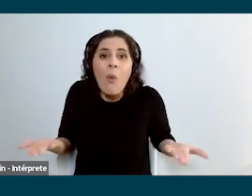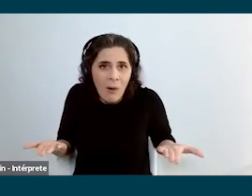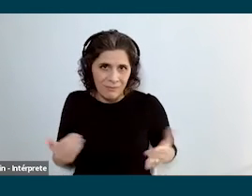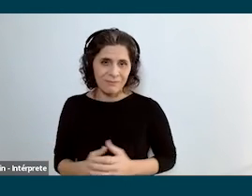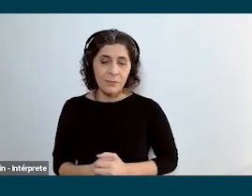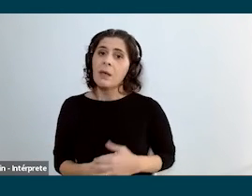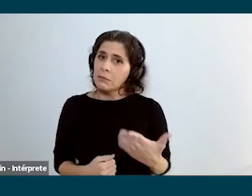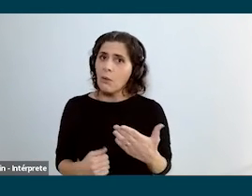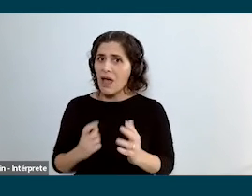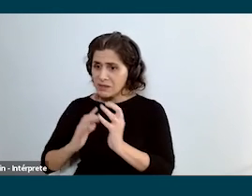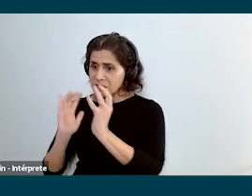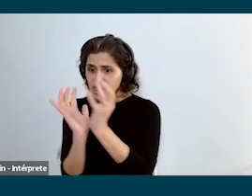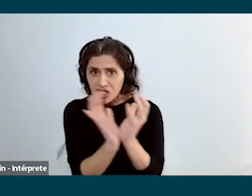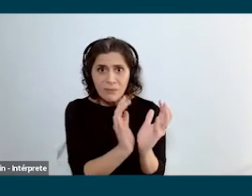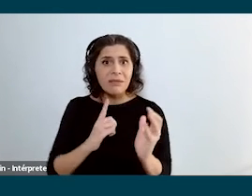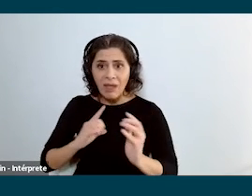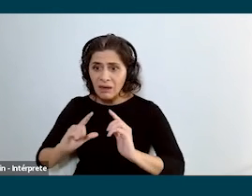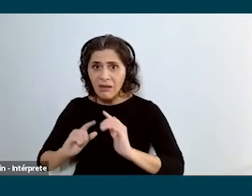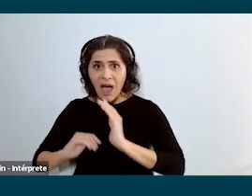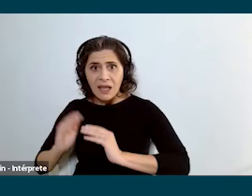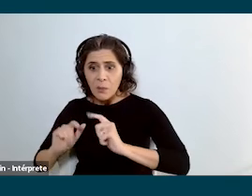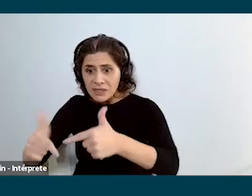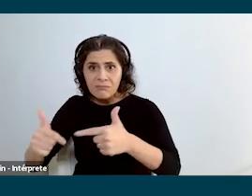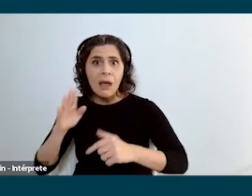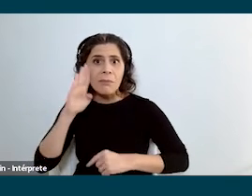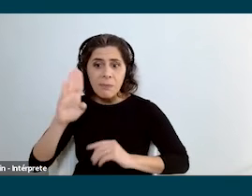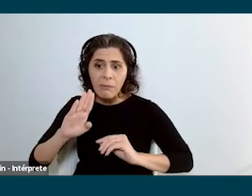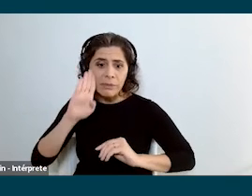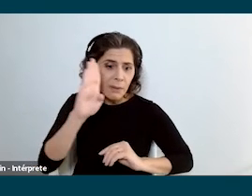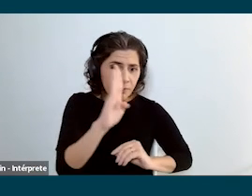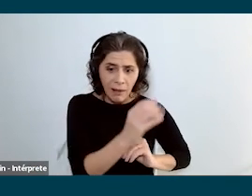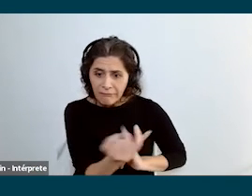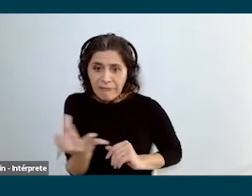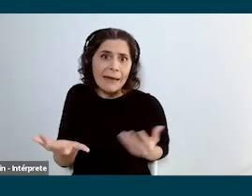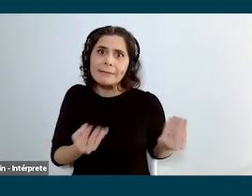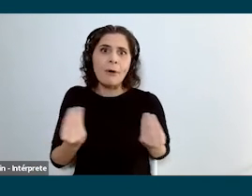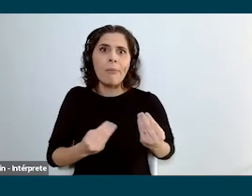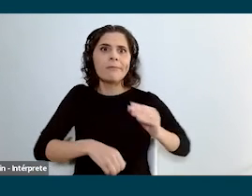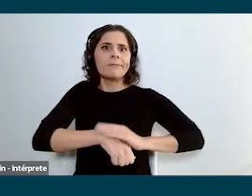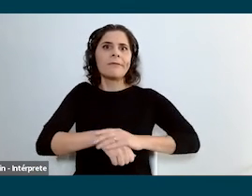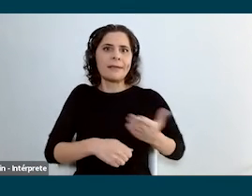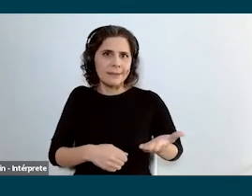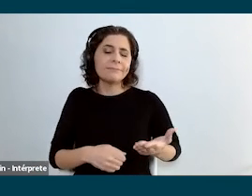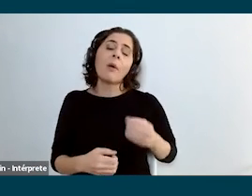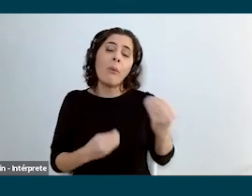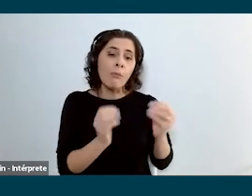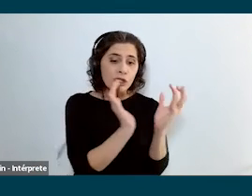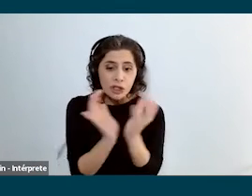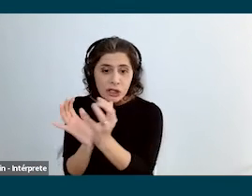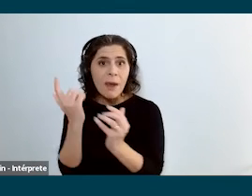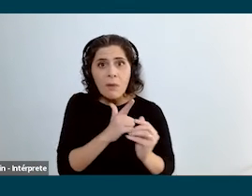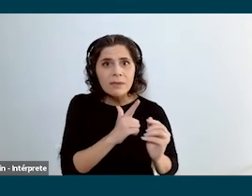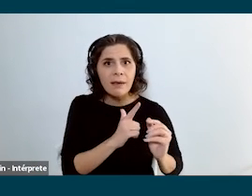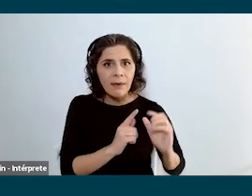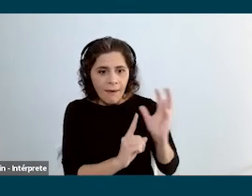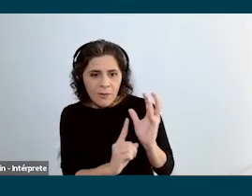tem o produto tem muitos core actions, mas o time está numa camada onde ele não consegue influenciar todos eles, e se, de fato, o time